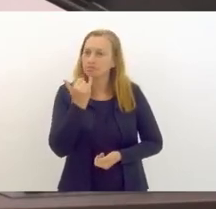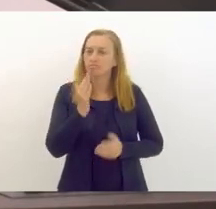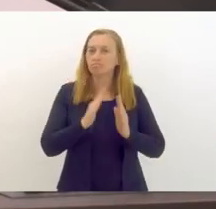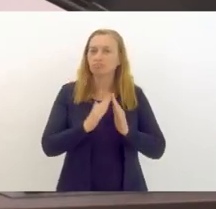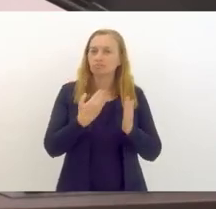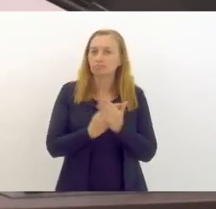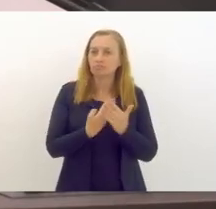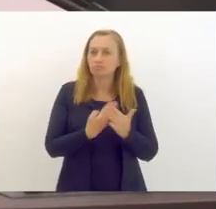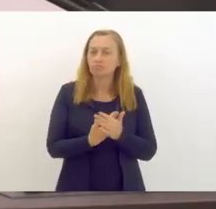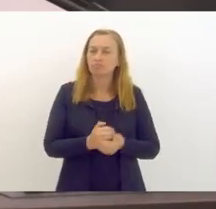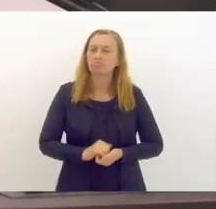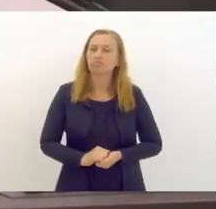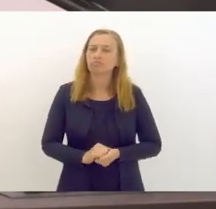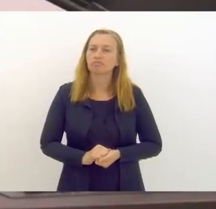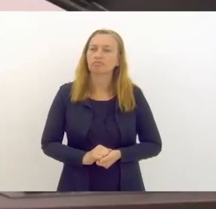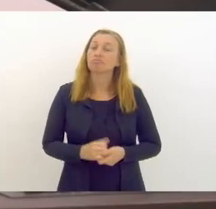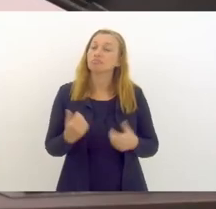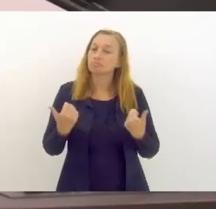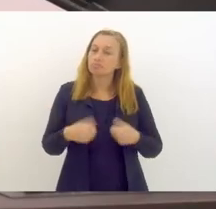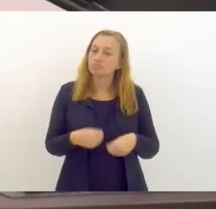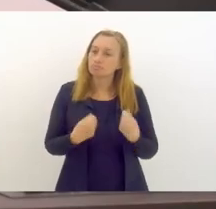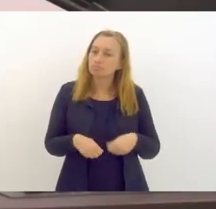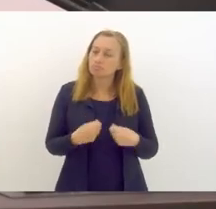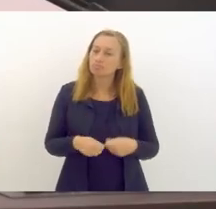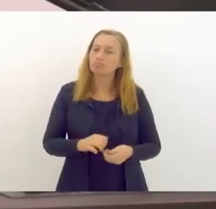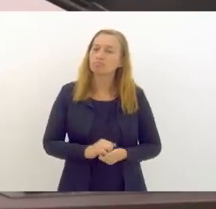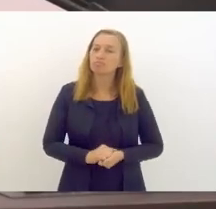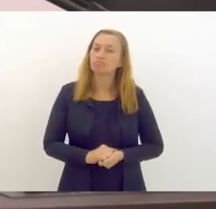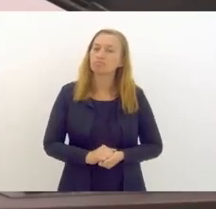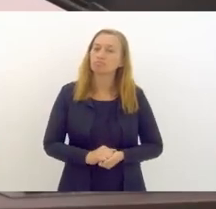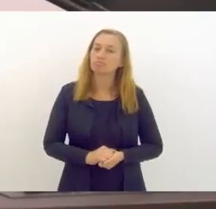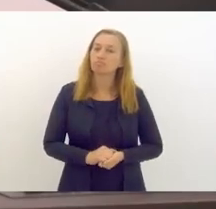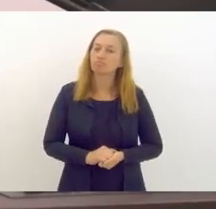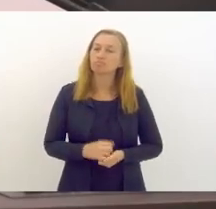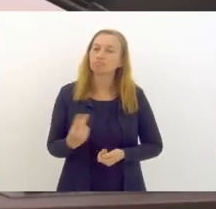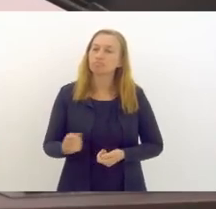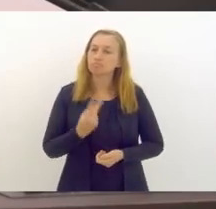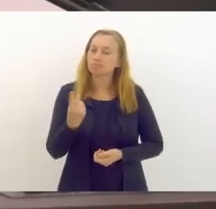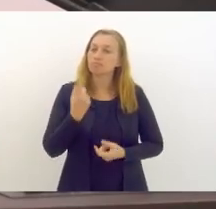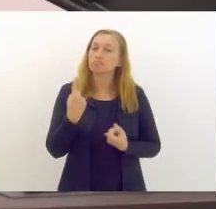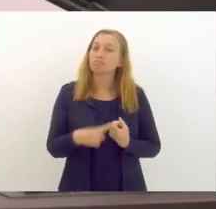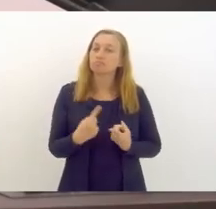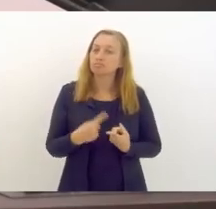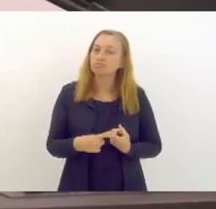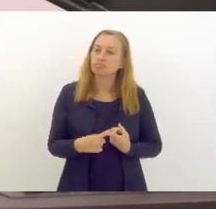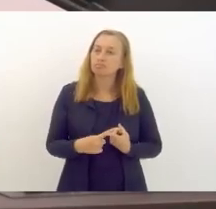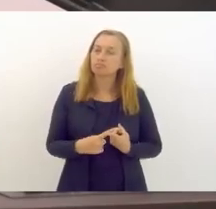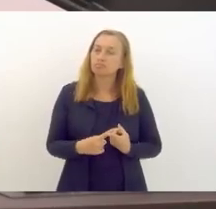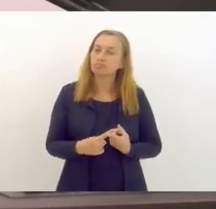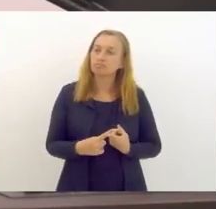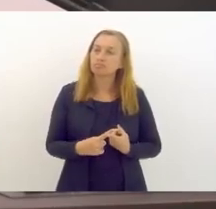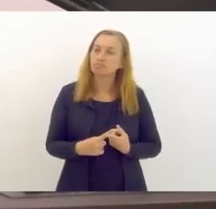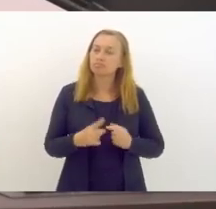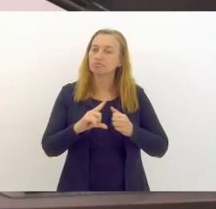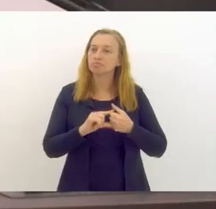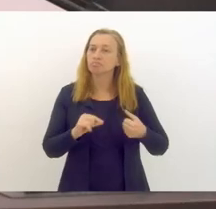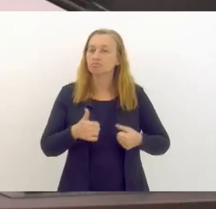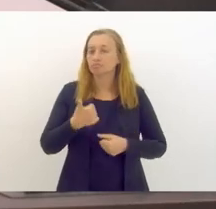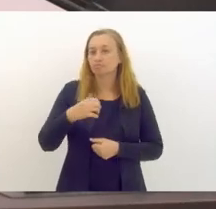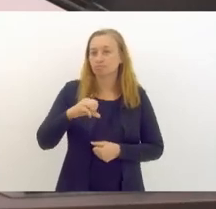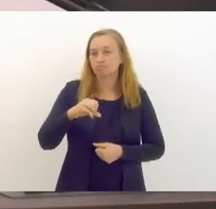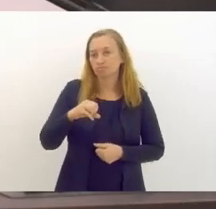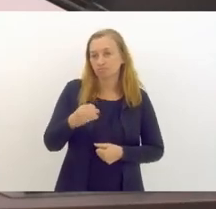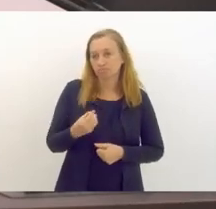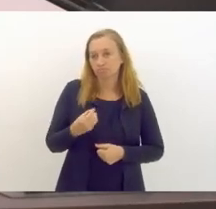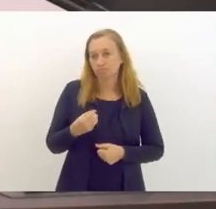escolar, há necessidade de que seja preservado isso, até porque o artigo 10 da